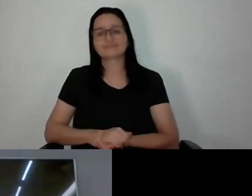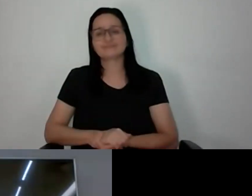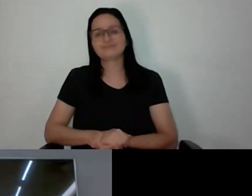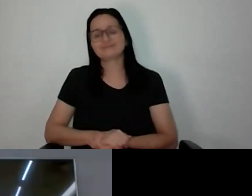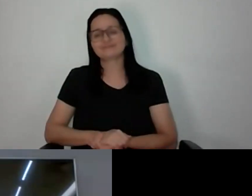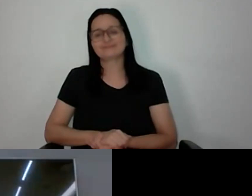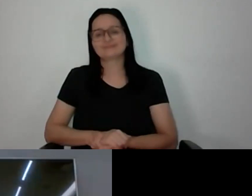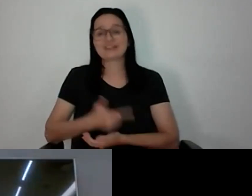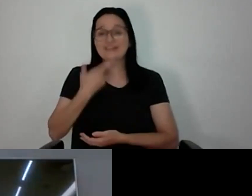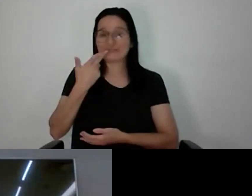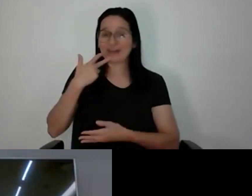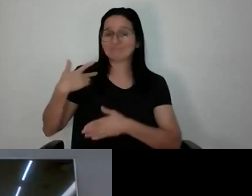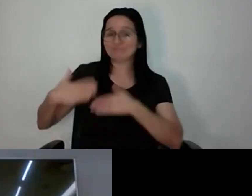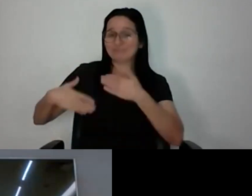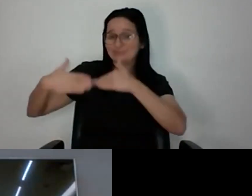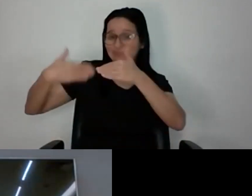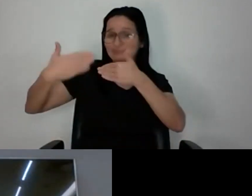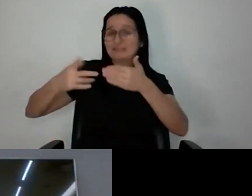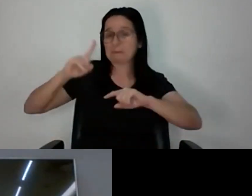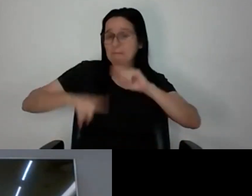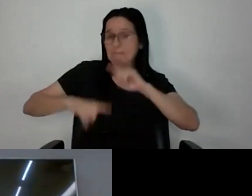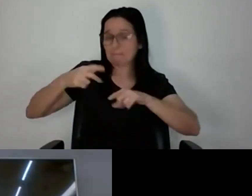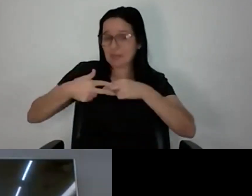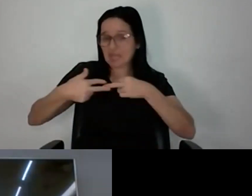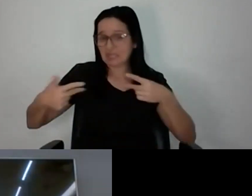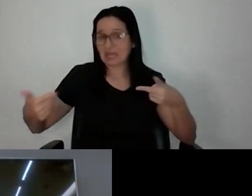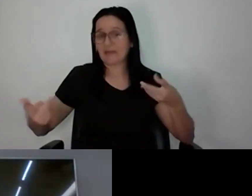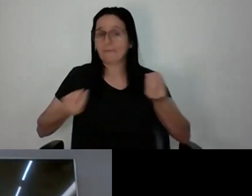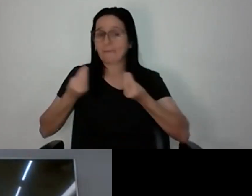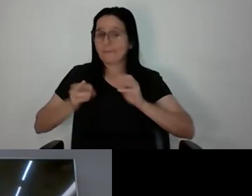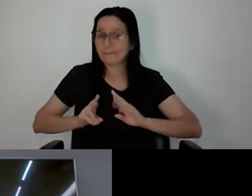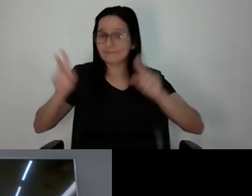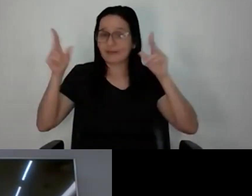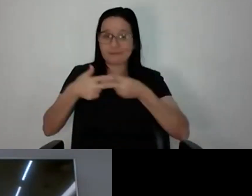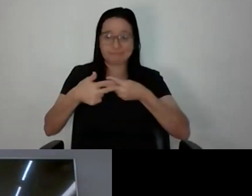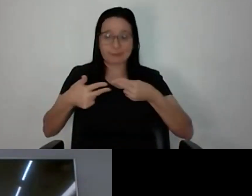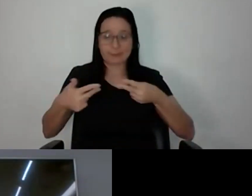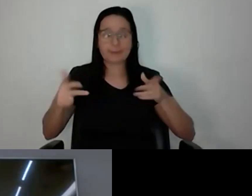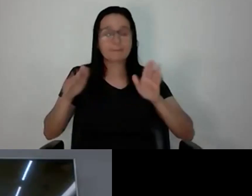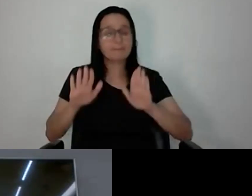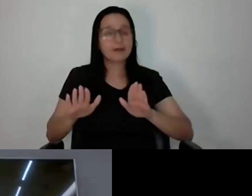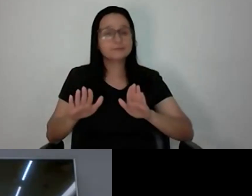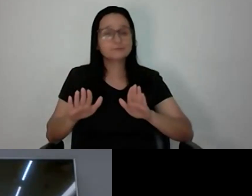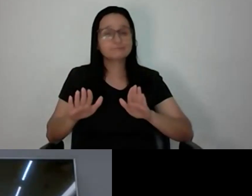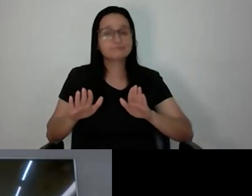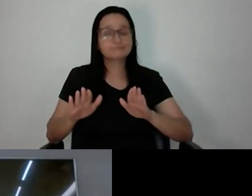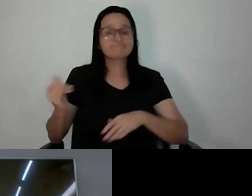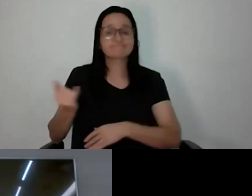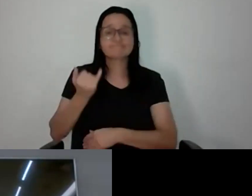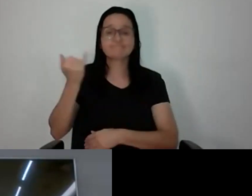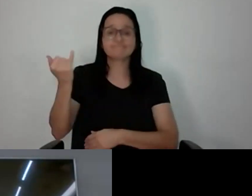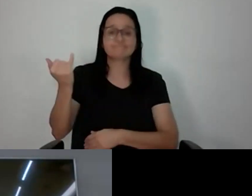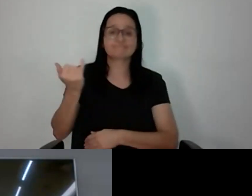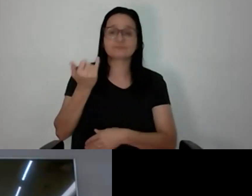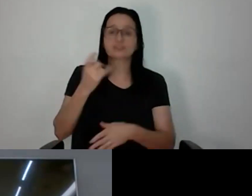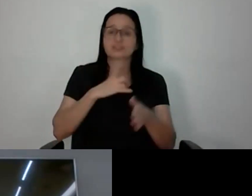de carreira, falar muito de ferramentas, falar muito de como se diferenciar, mas tentando se restringir um pouquinho a sua pergunta, professora Ana, ou